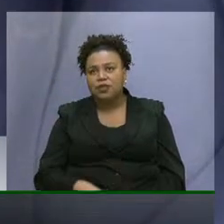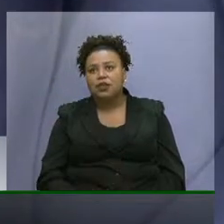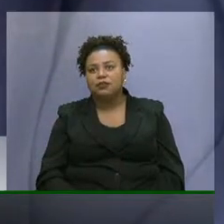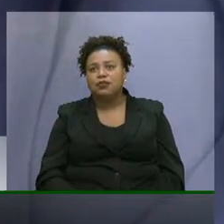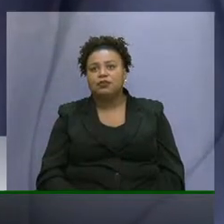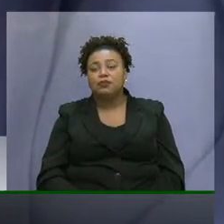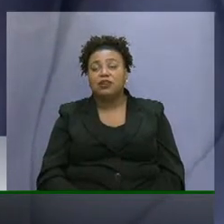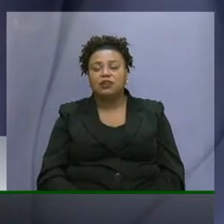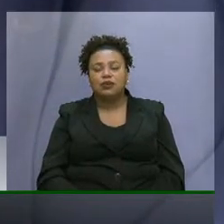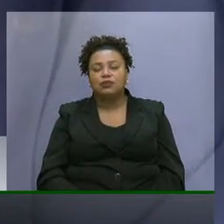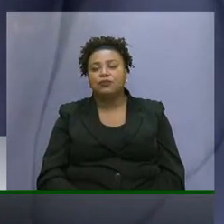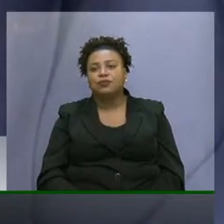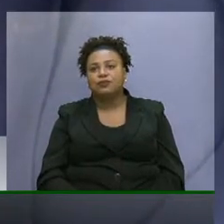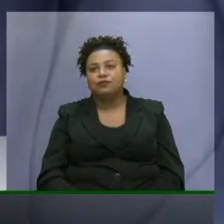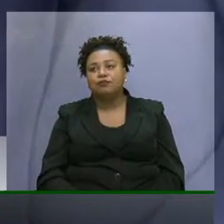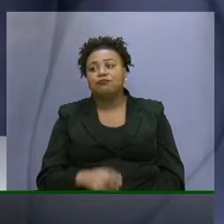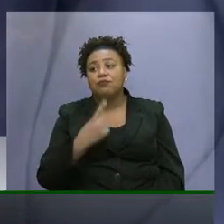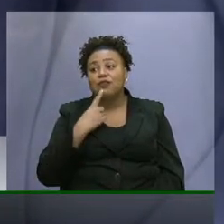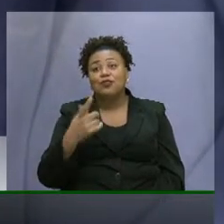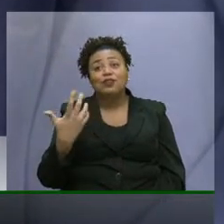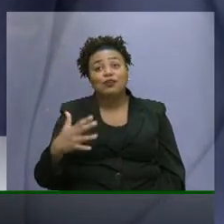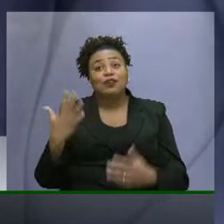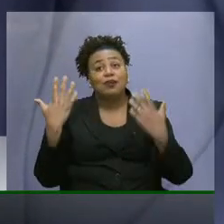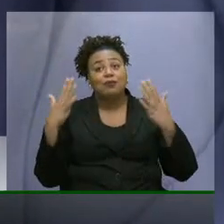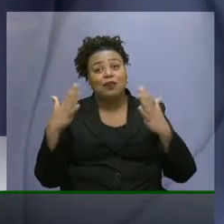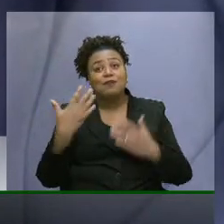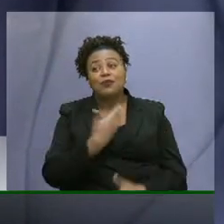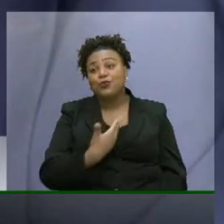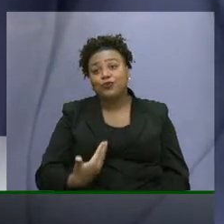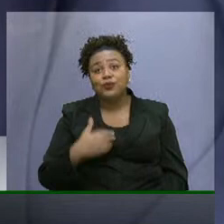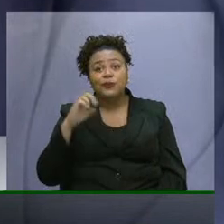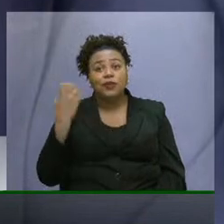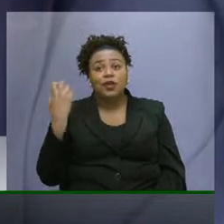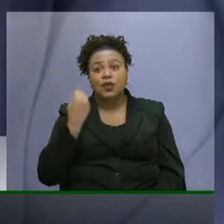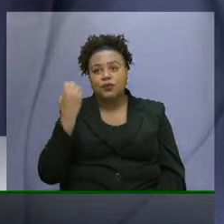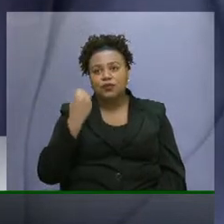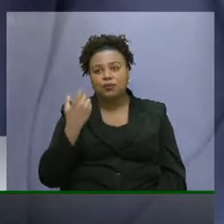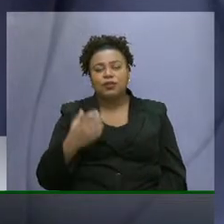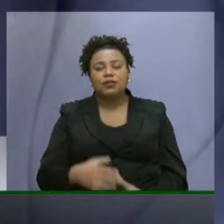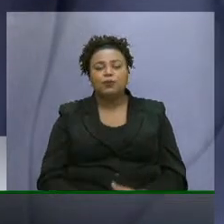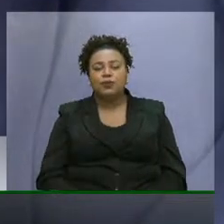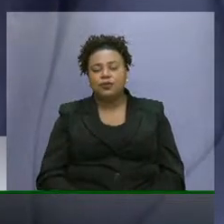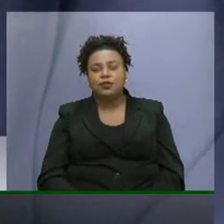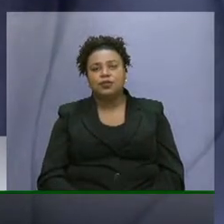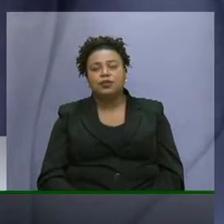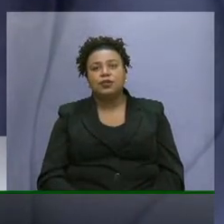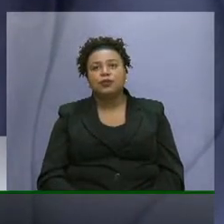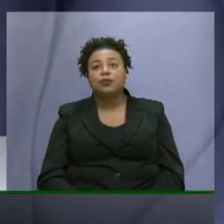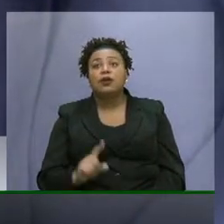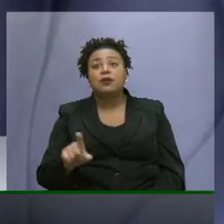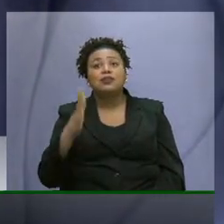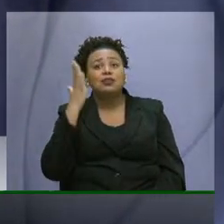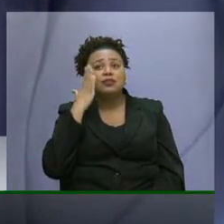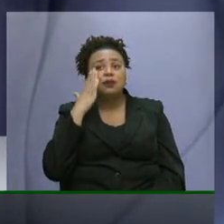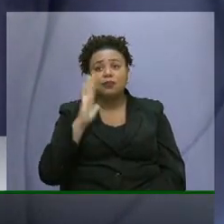certo. Eu quero mais uma vez parabenizar o governador Eduardo Leite, não é, que soube, na hora